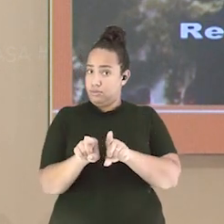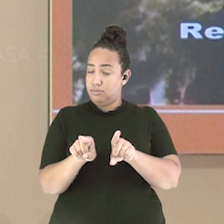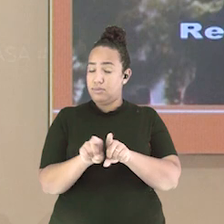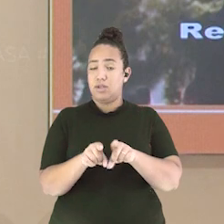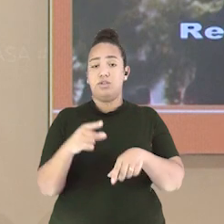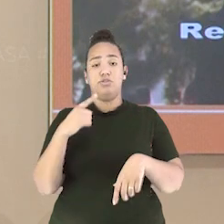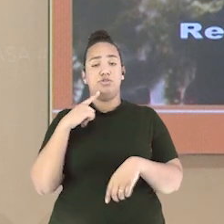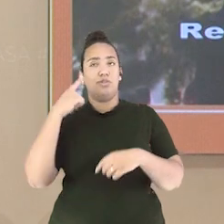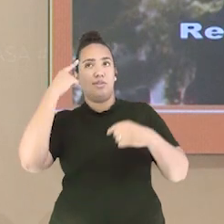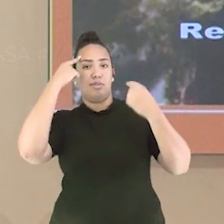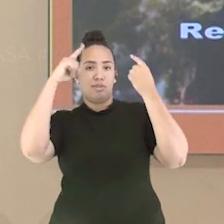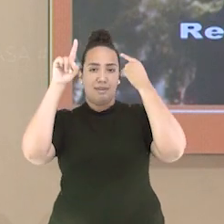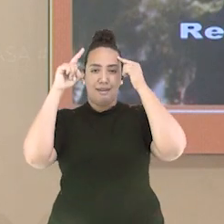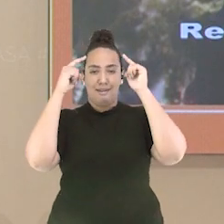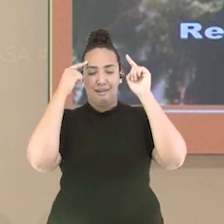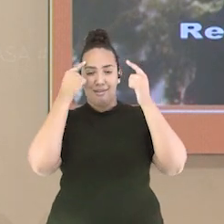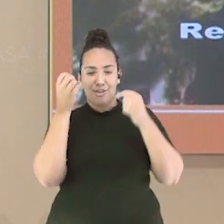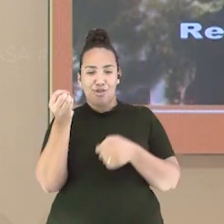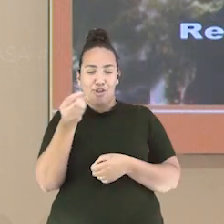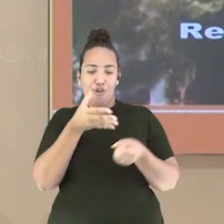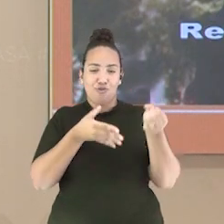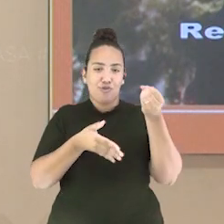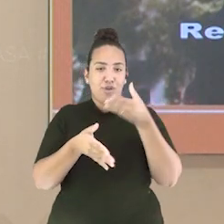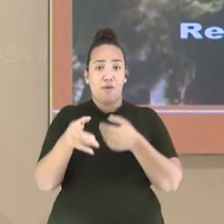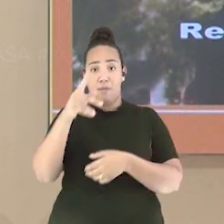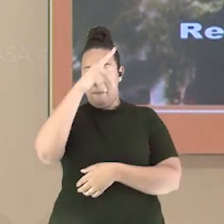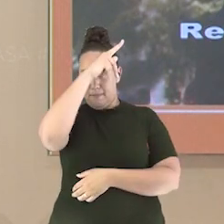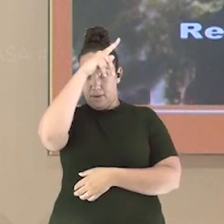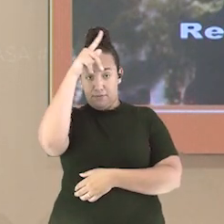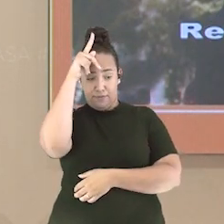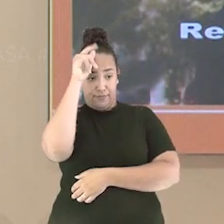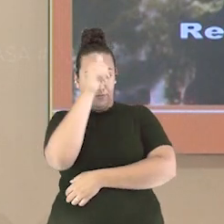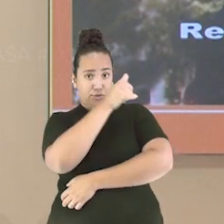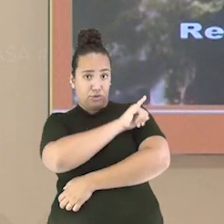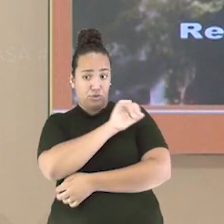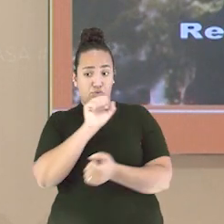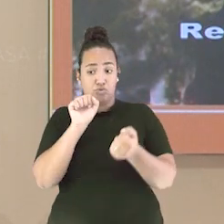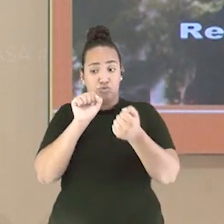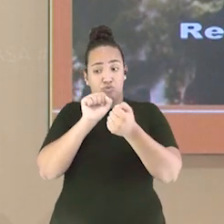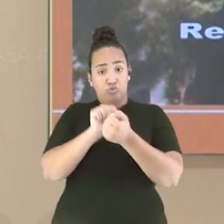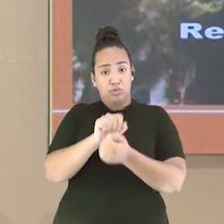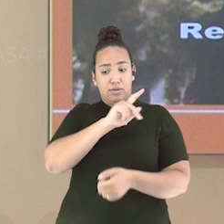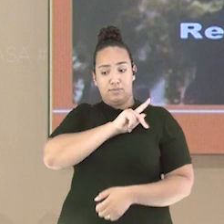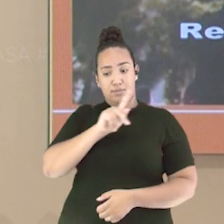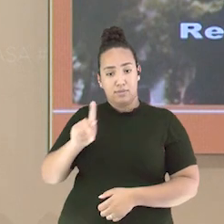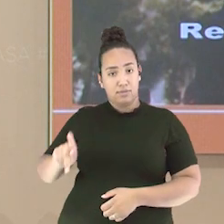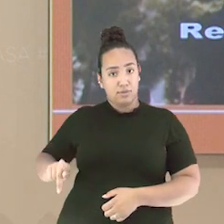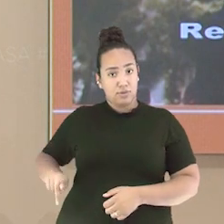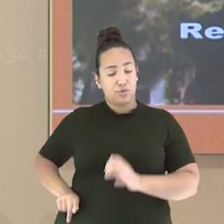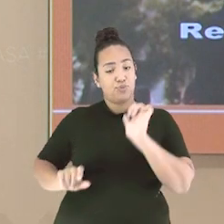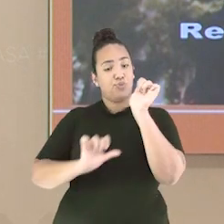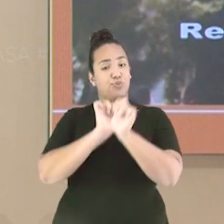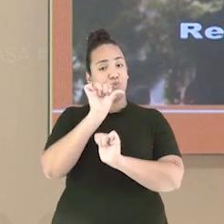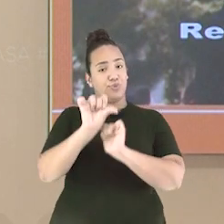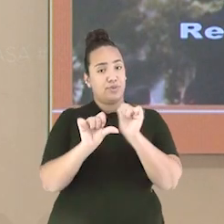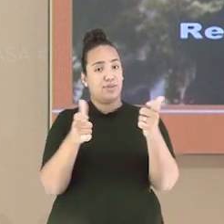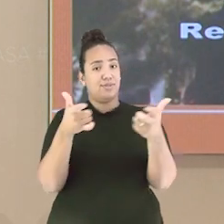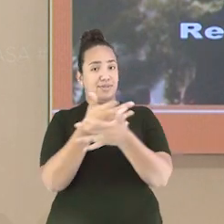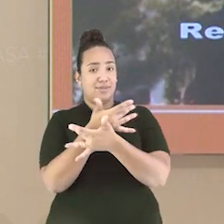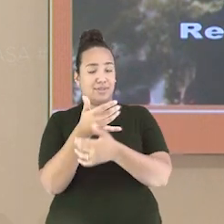não. Com suas ideias de modernização, o prefeito do Rio conseguiu, junto ao presidente, dar uma cara nova para a